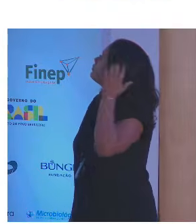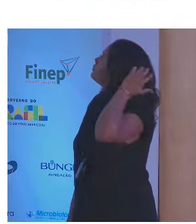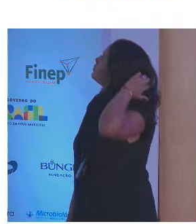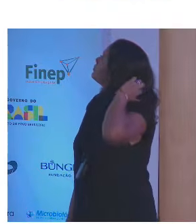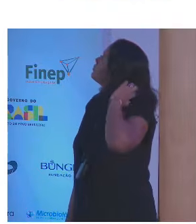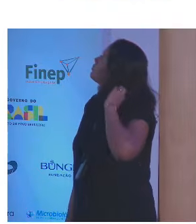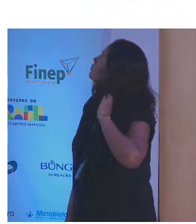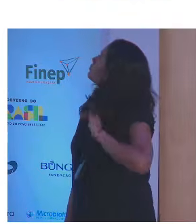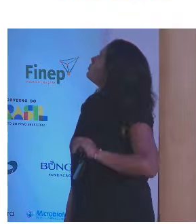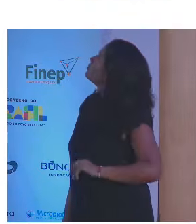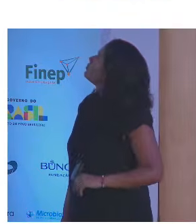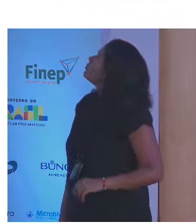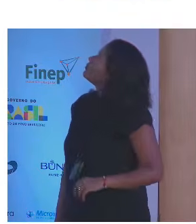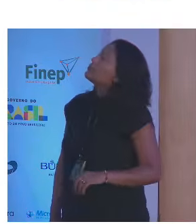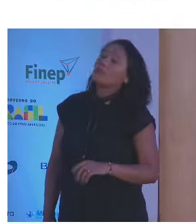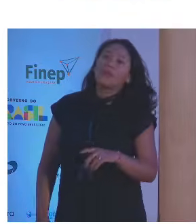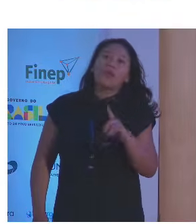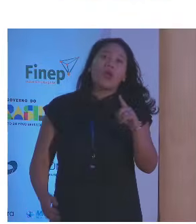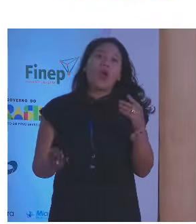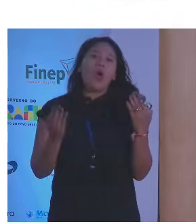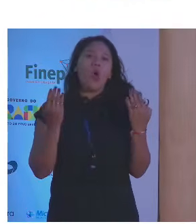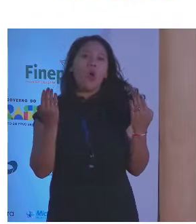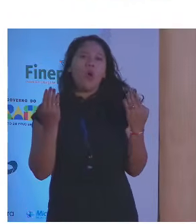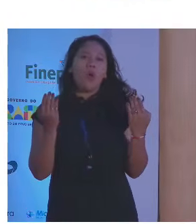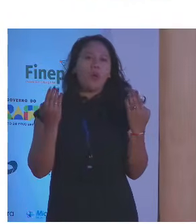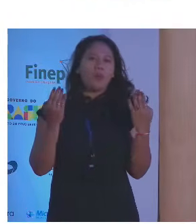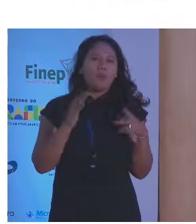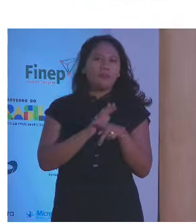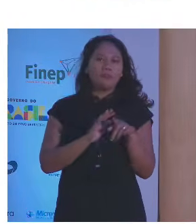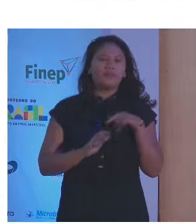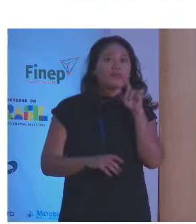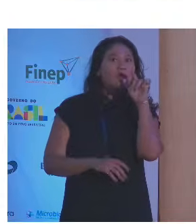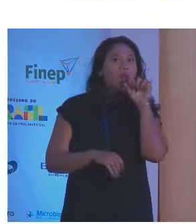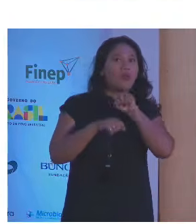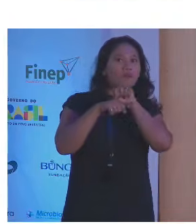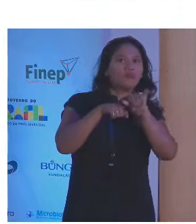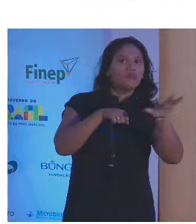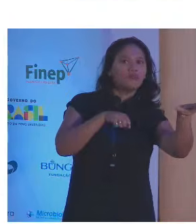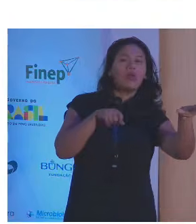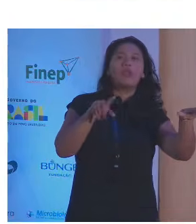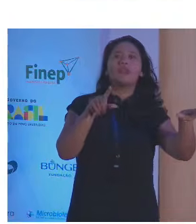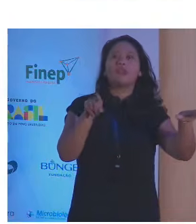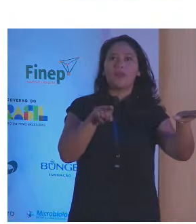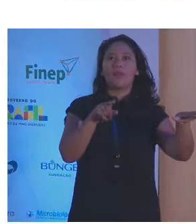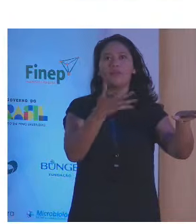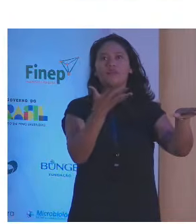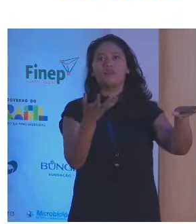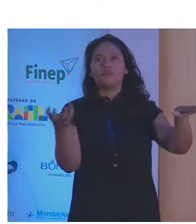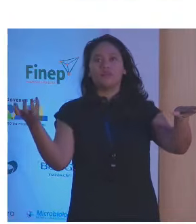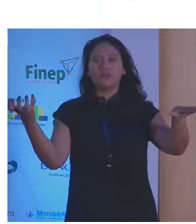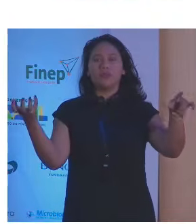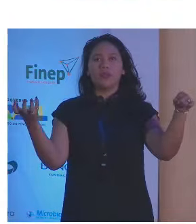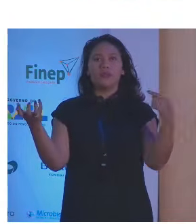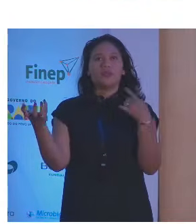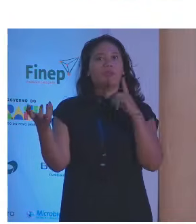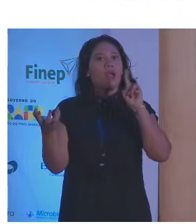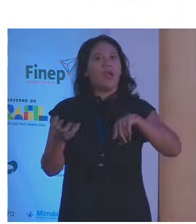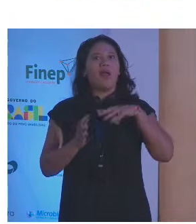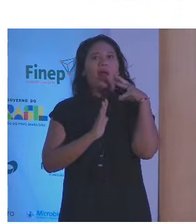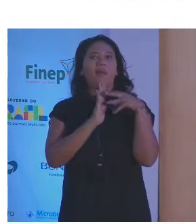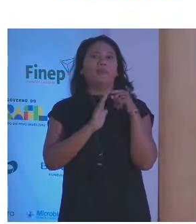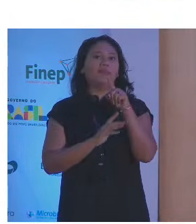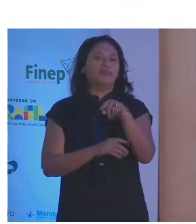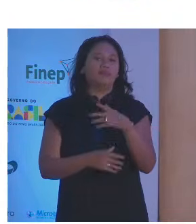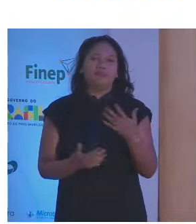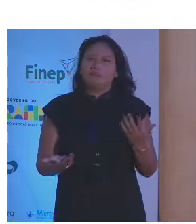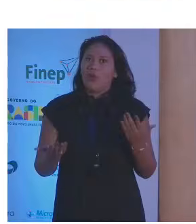que compara a área da bacia de drenagem com o volume de água descarregado, e numa escala linear o Amazonas